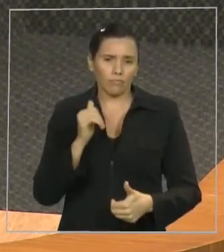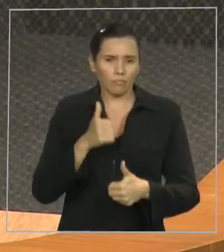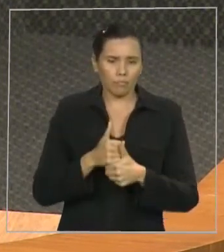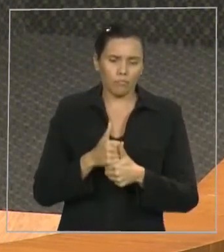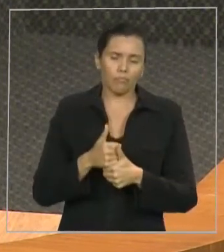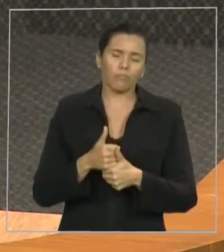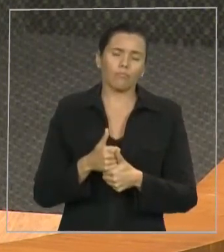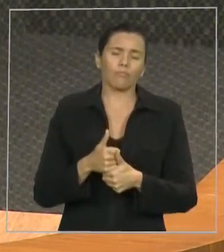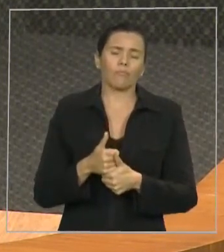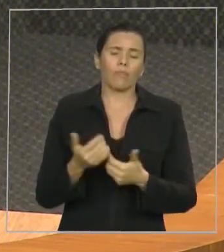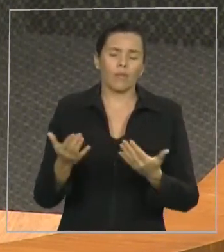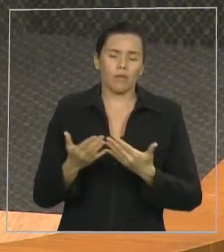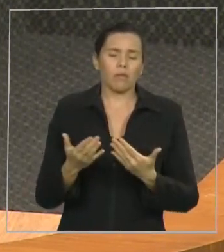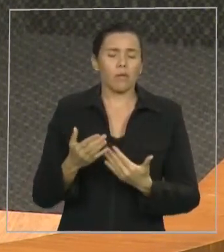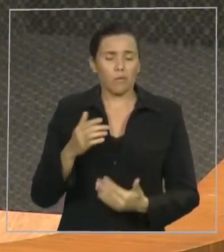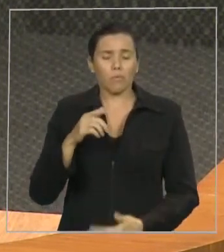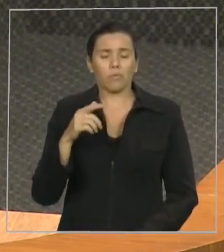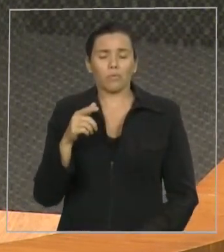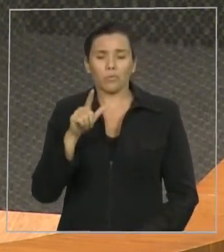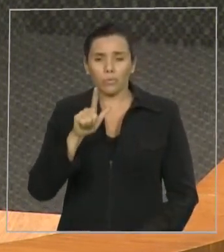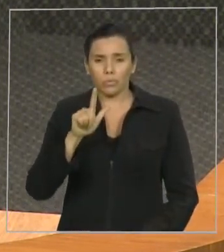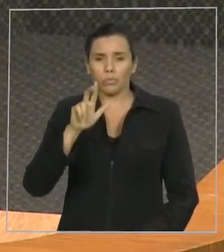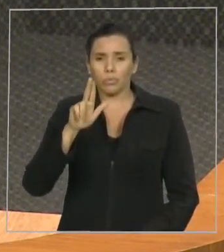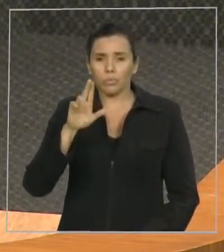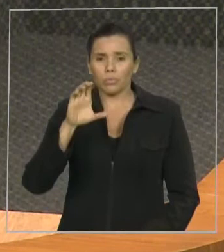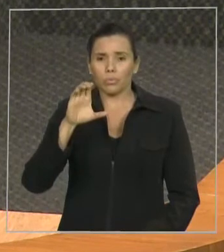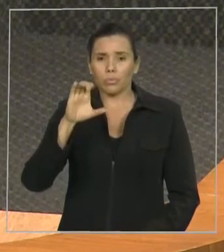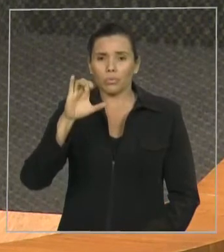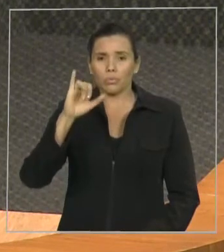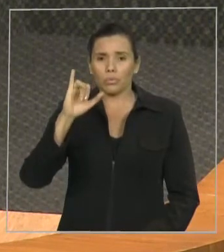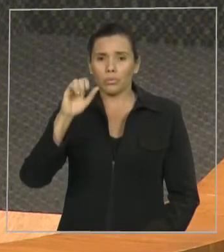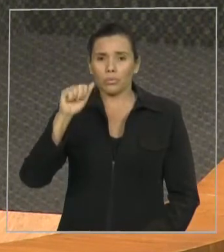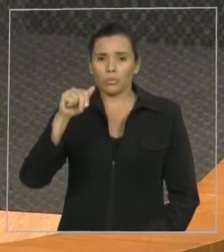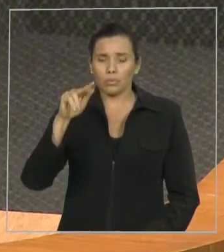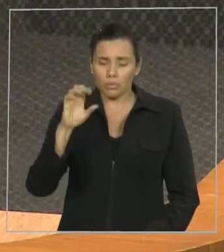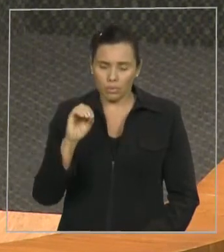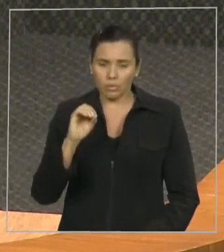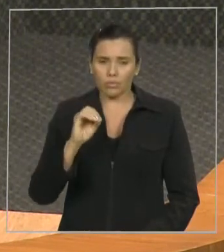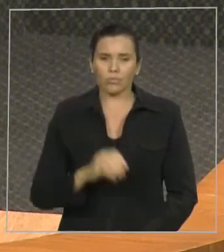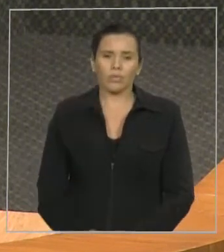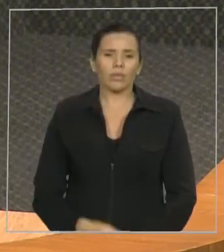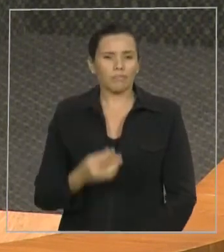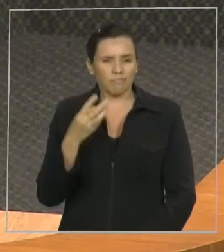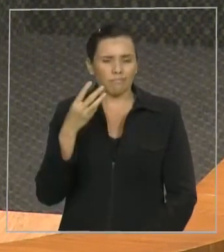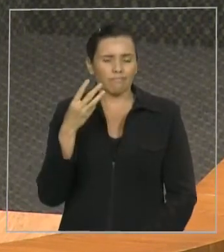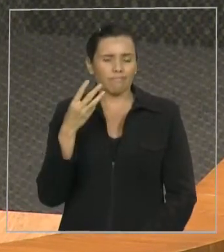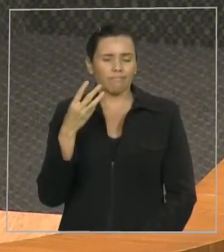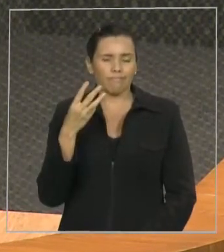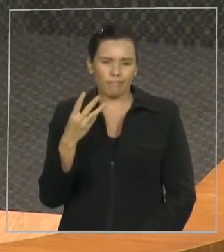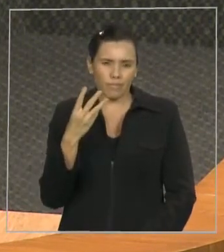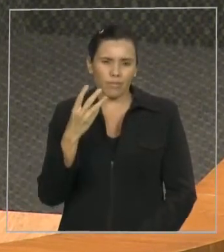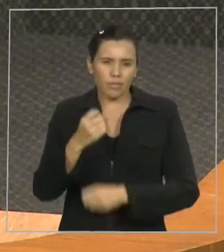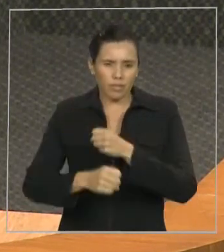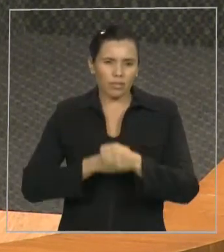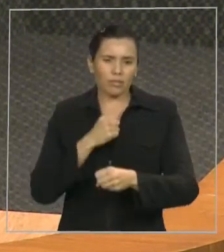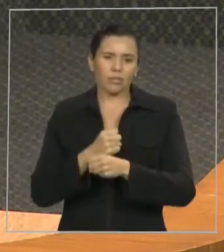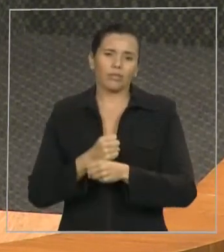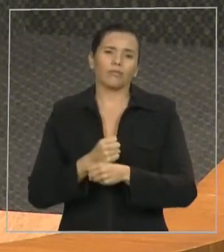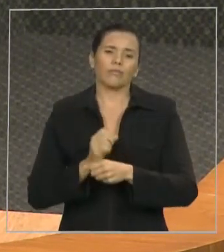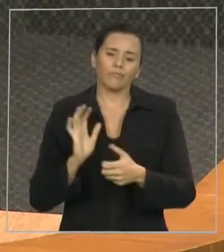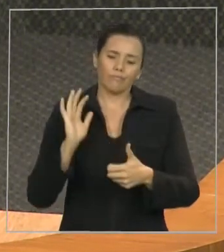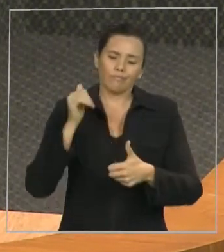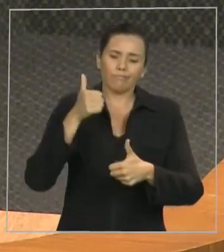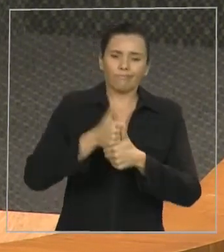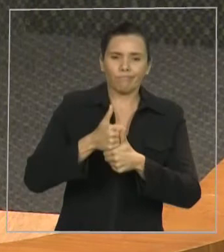anos. Da mesma forma, o diretório da capital não é mais comissão provisória, que, aliás, há uns